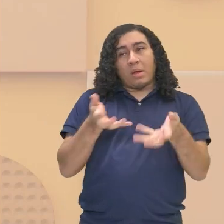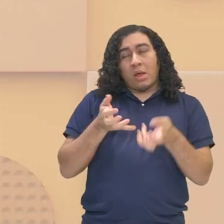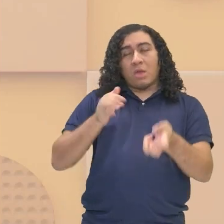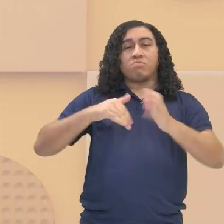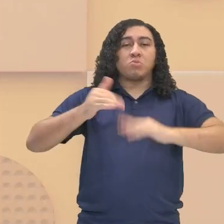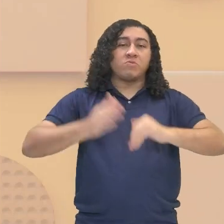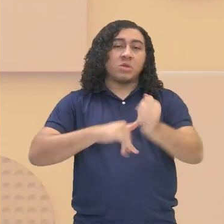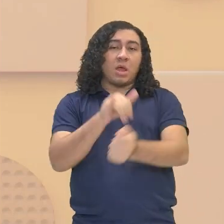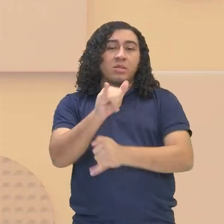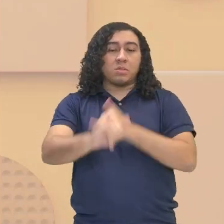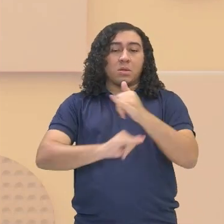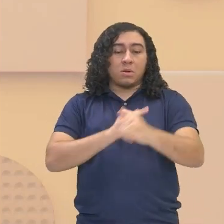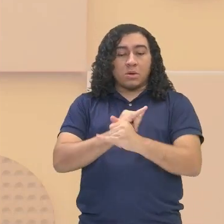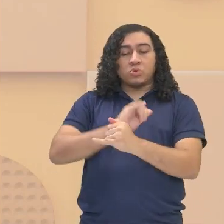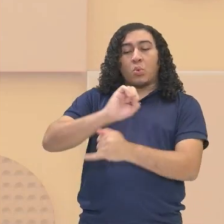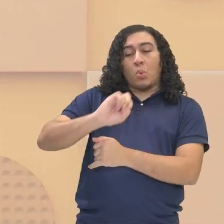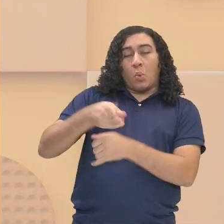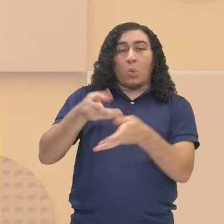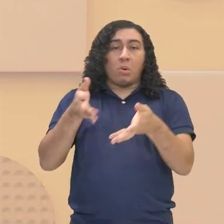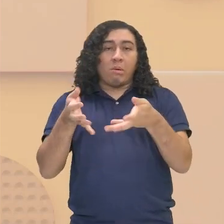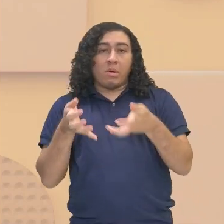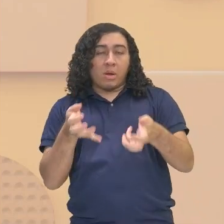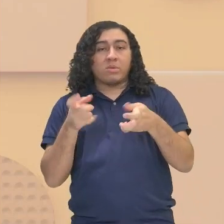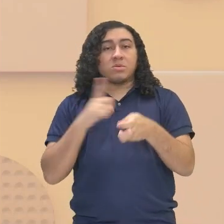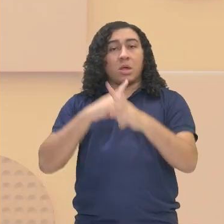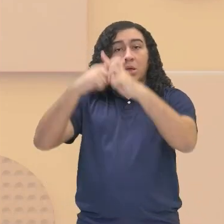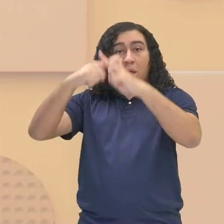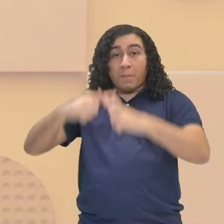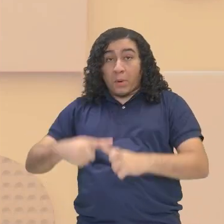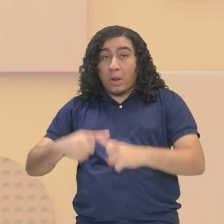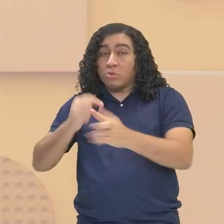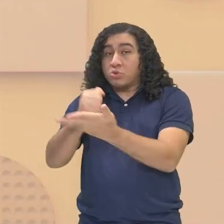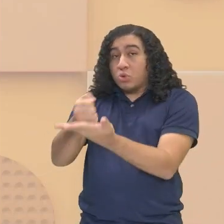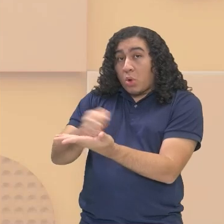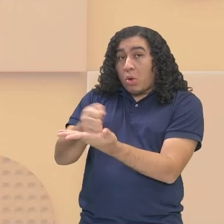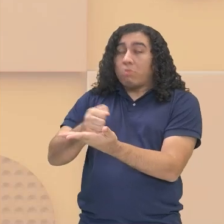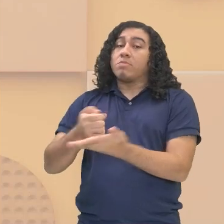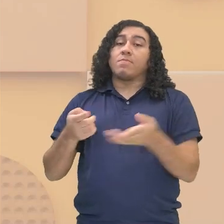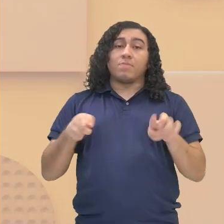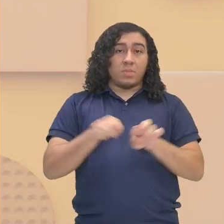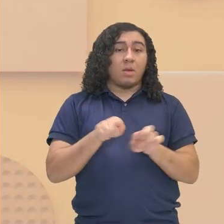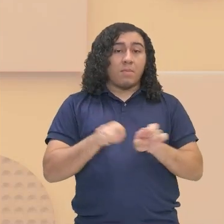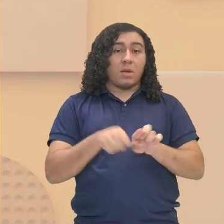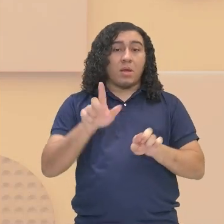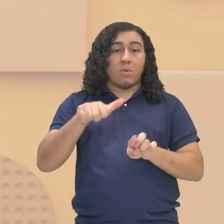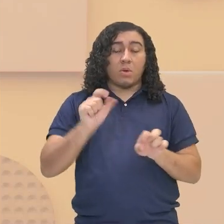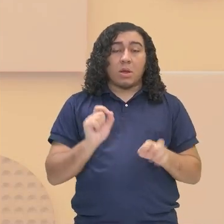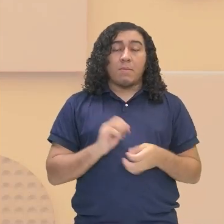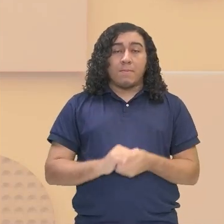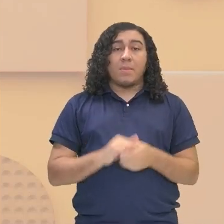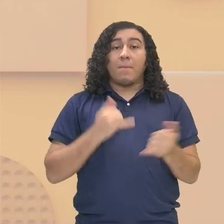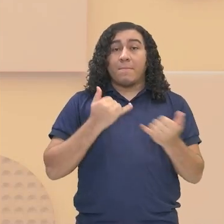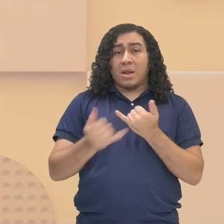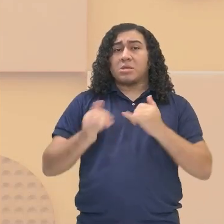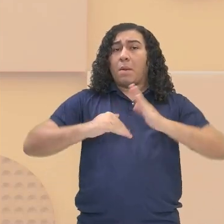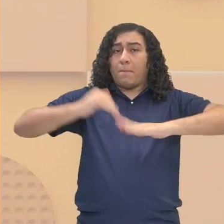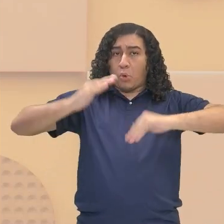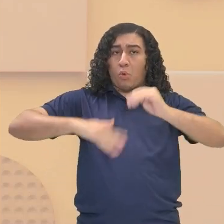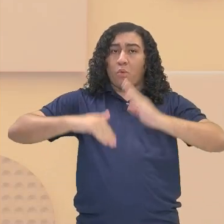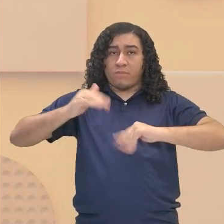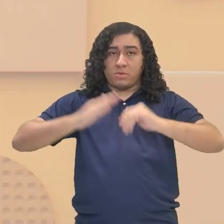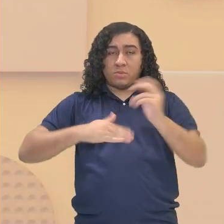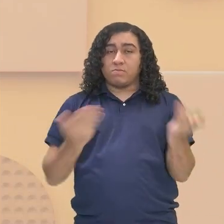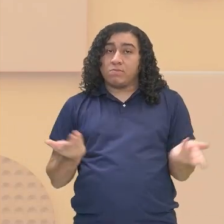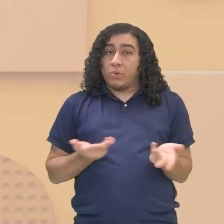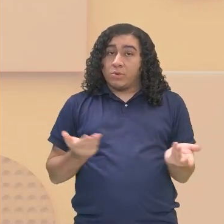teoricamente, disputando, então, os jogos online. Tá? Inclusive, isso virou até mesmo uma espécie de profissão. É uma profissão,